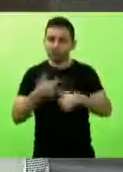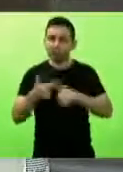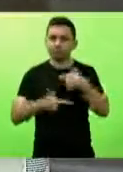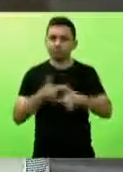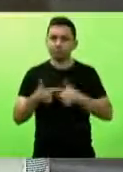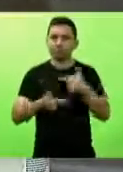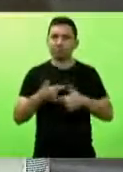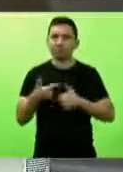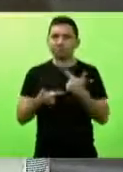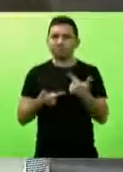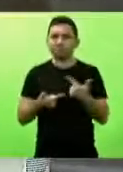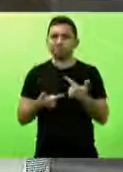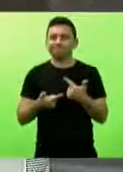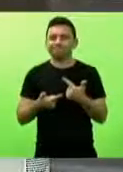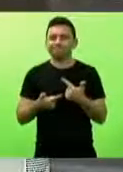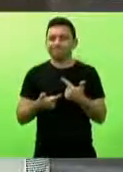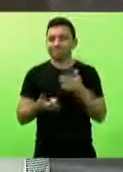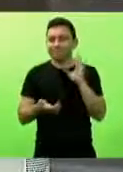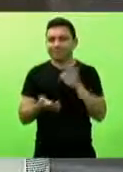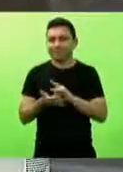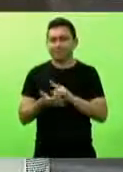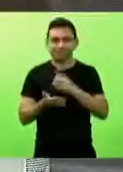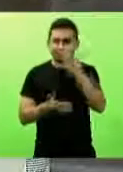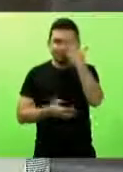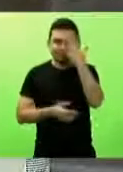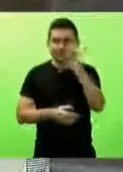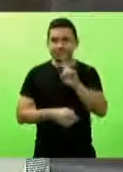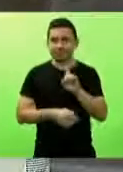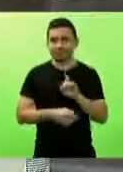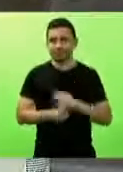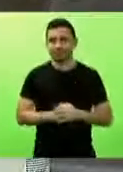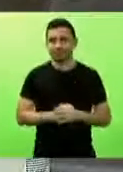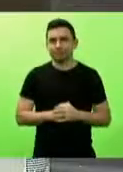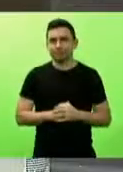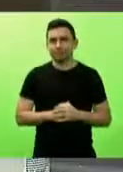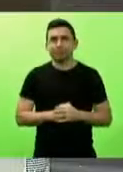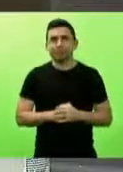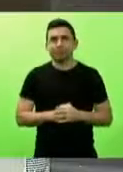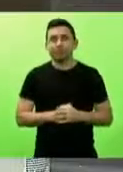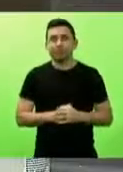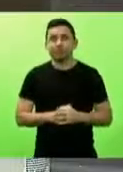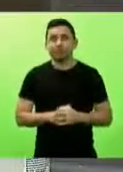que, confessemos, não é tão fácil.